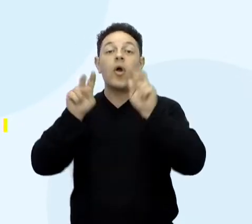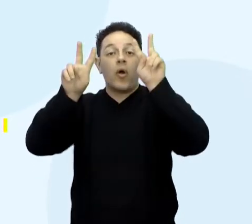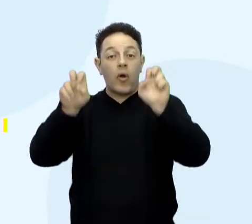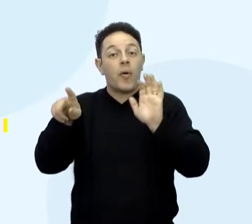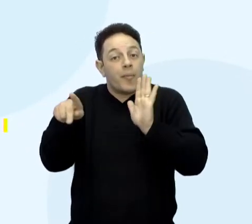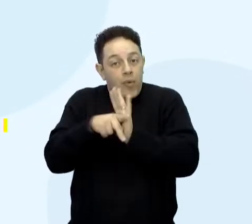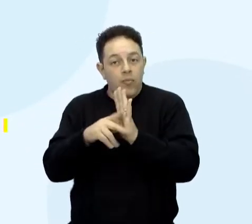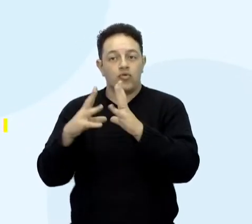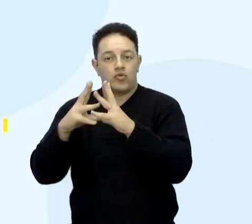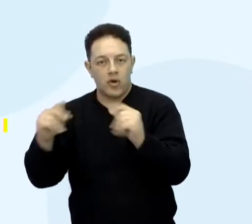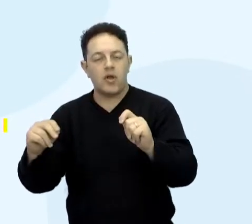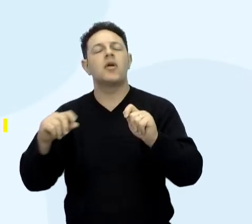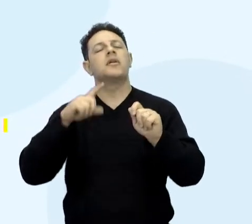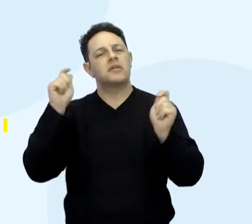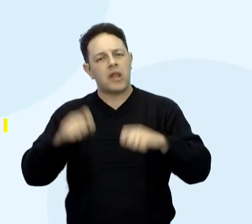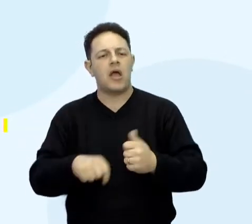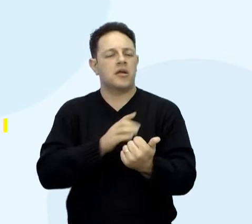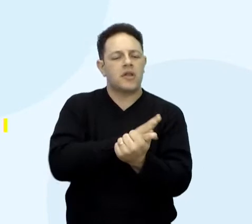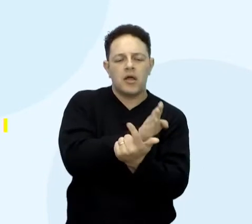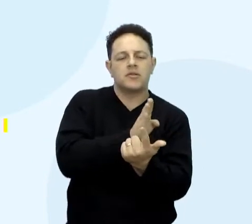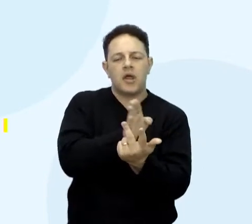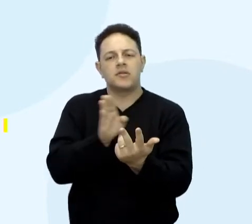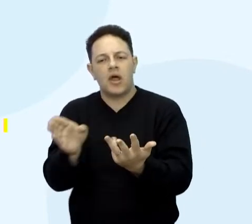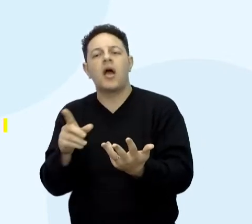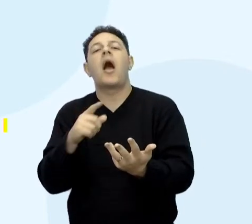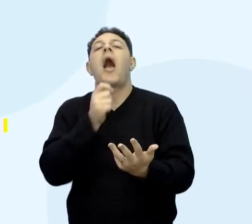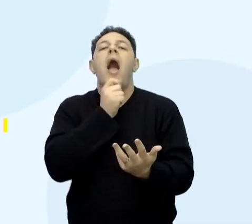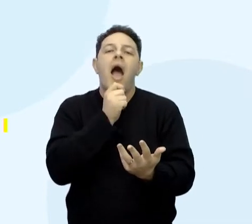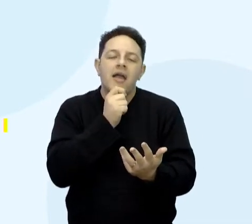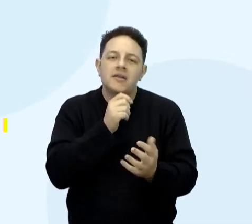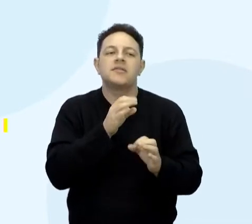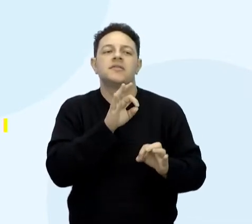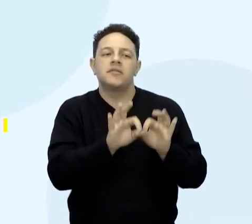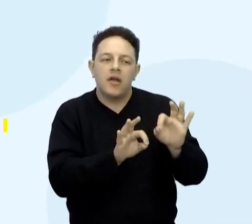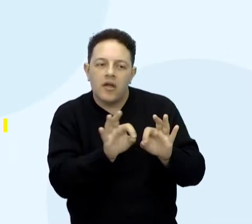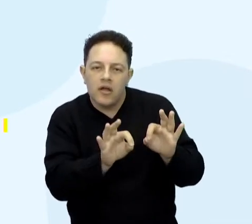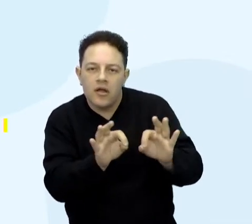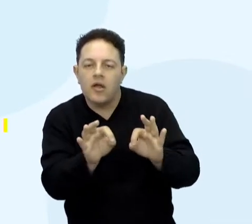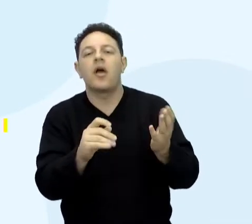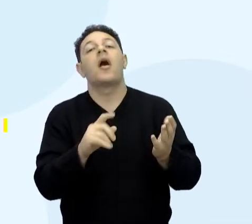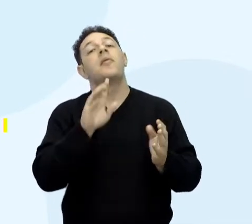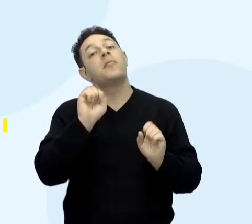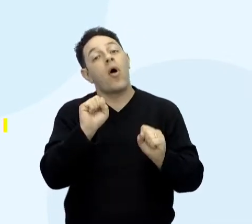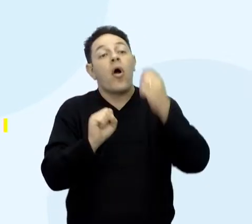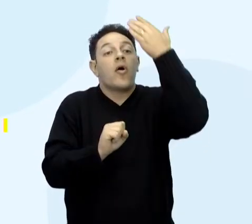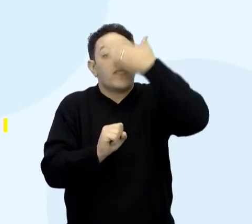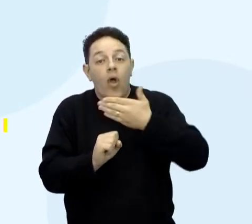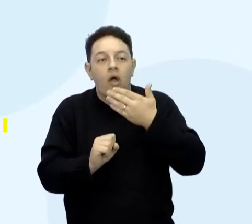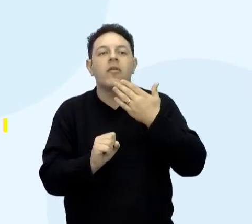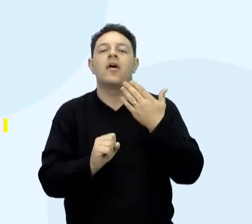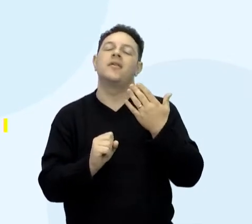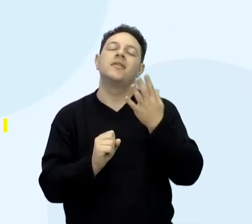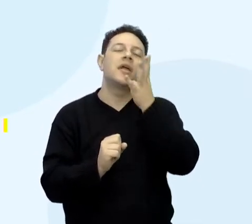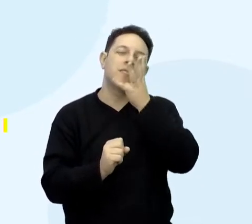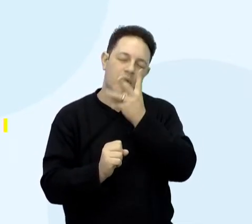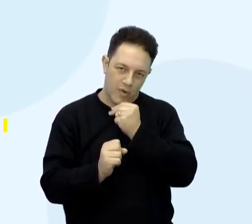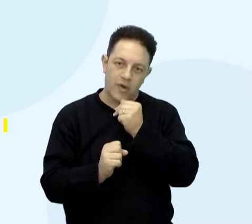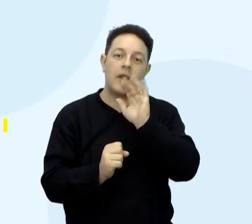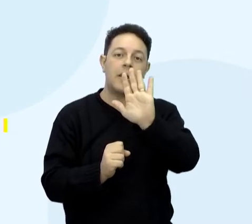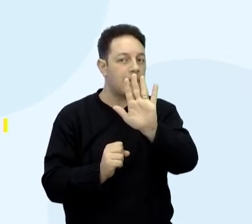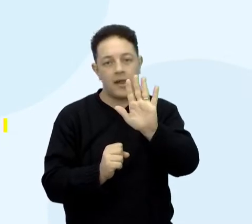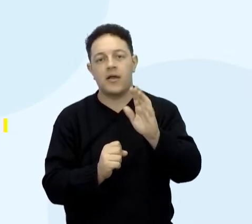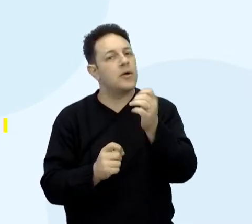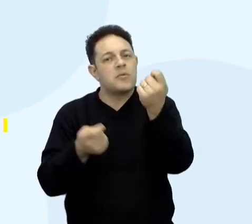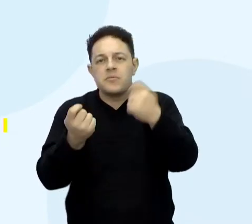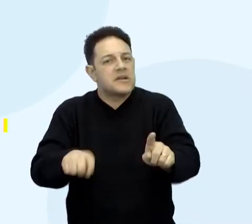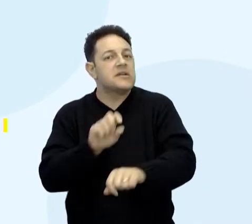muitas iniciativas podem estar em etapa preliminar e que as evidências podem demorar para aparecer, mas que não é